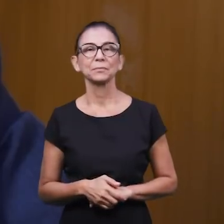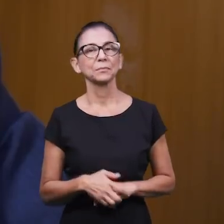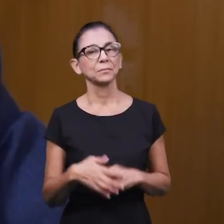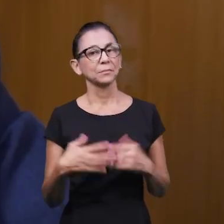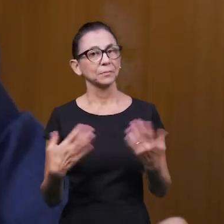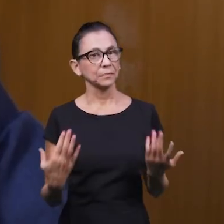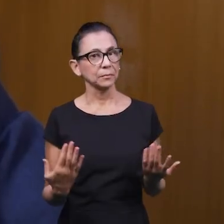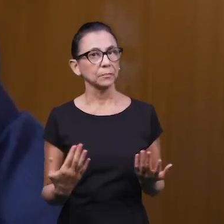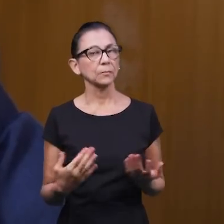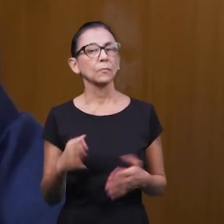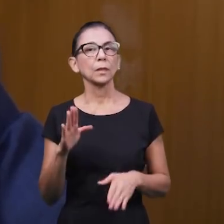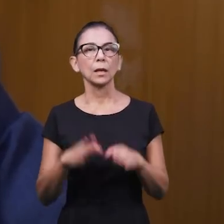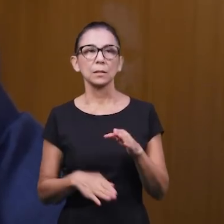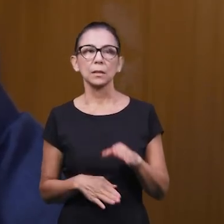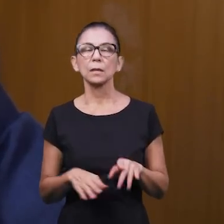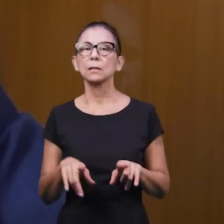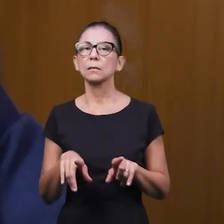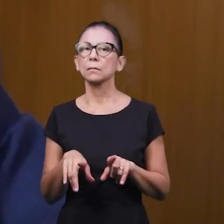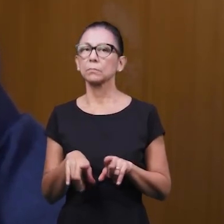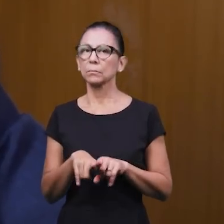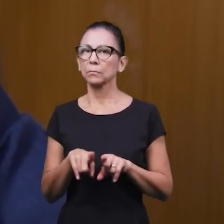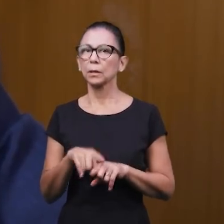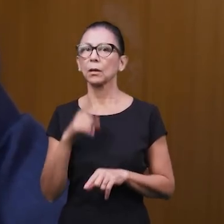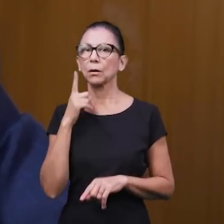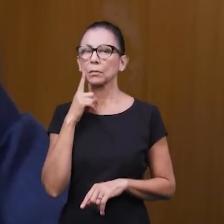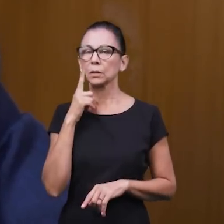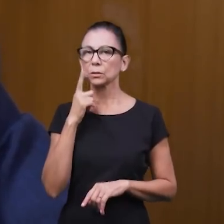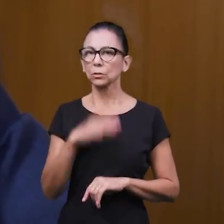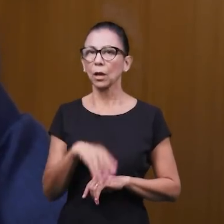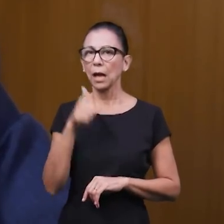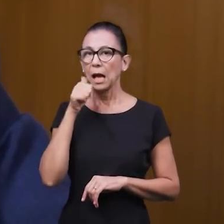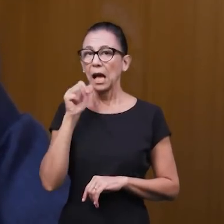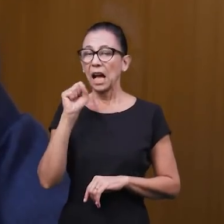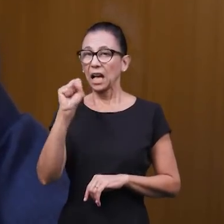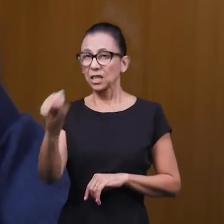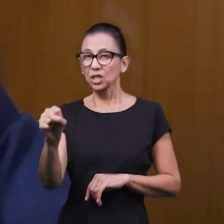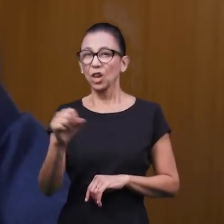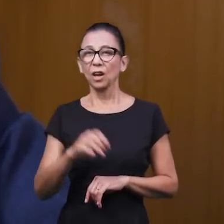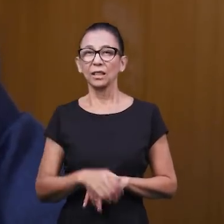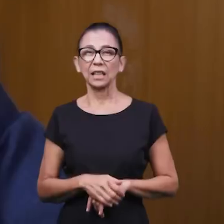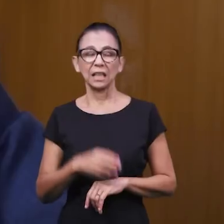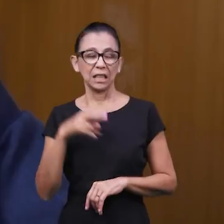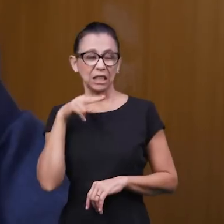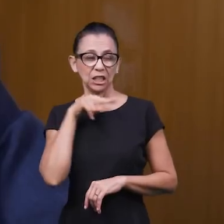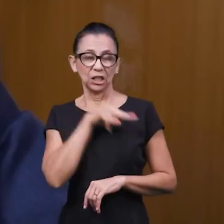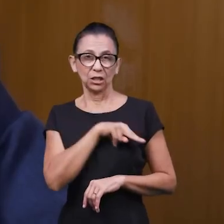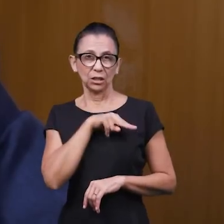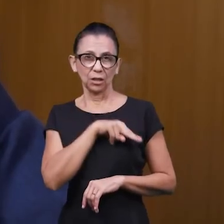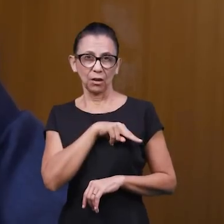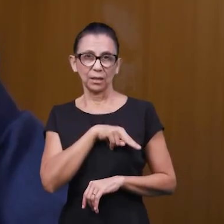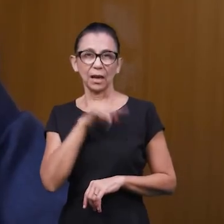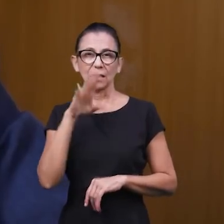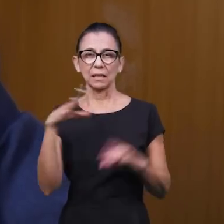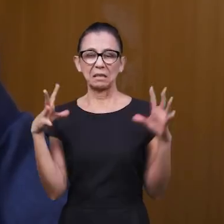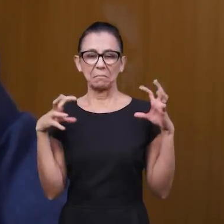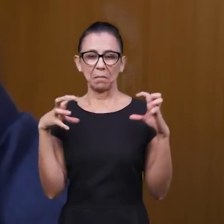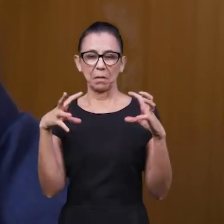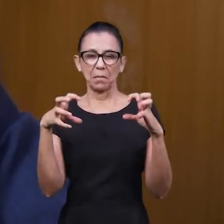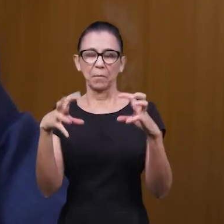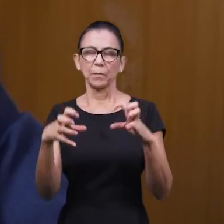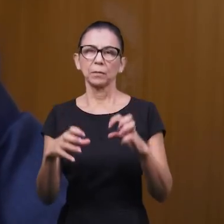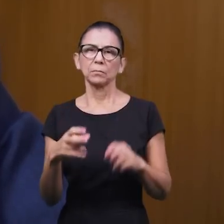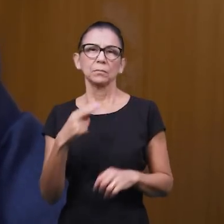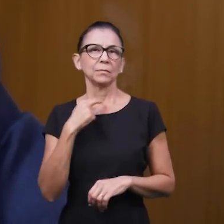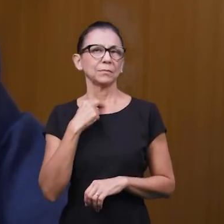a sogra, é o que acontece em muitos lares, mas no lar do servo não pode acontecer isso. O lar do servo tem que ter essa harmonia, porque são servos de Deus, né? São